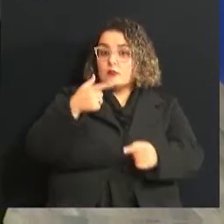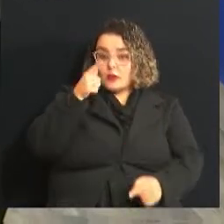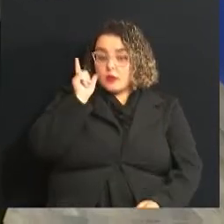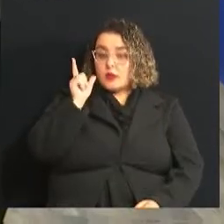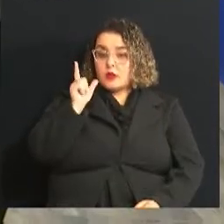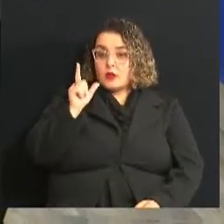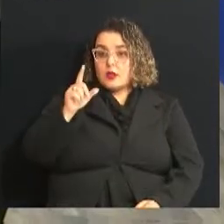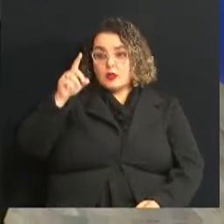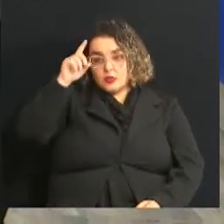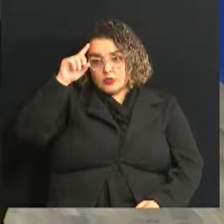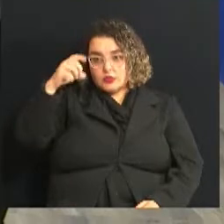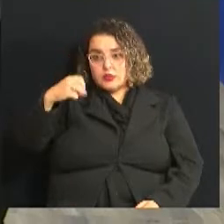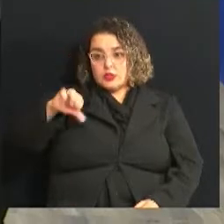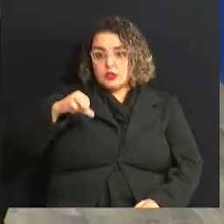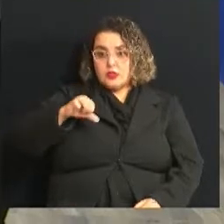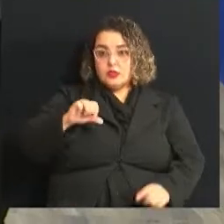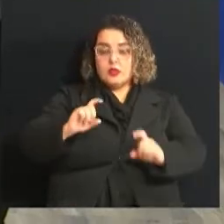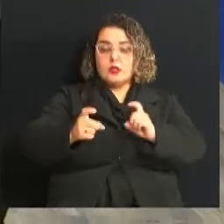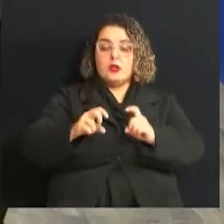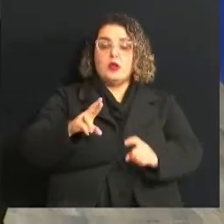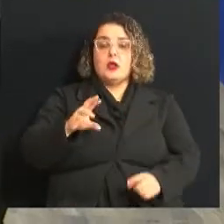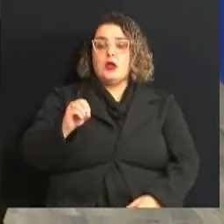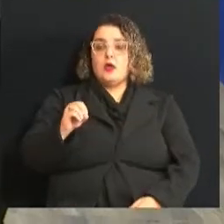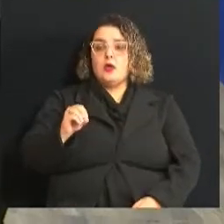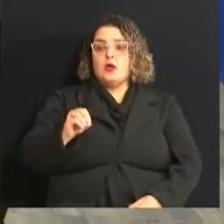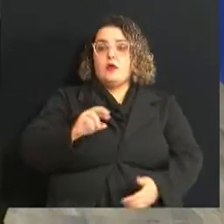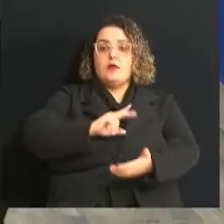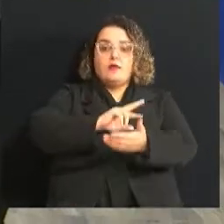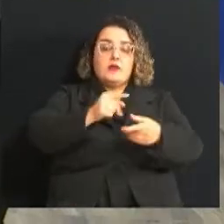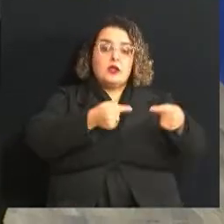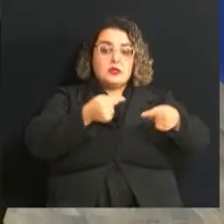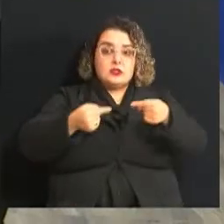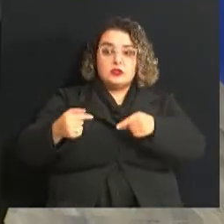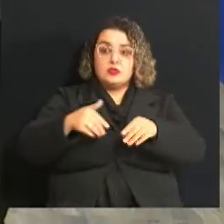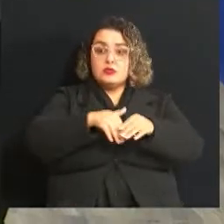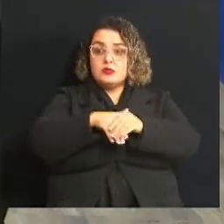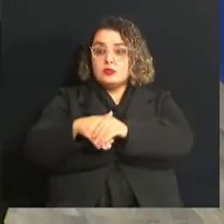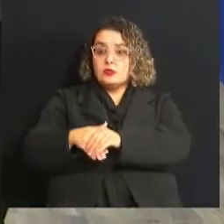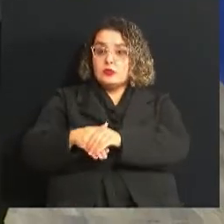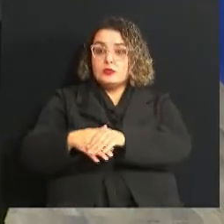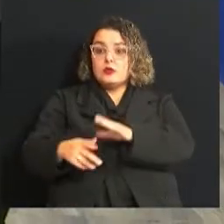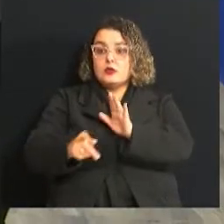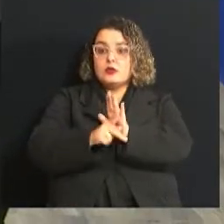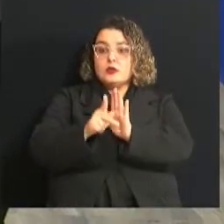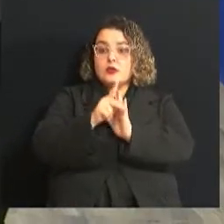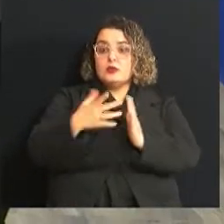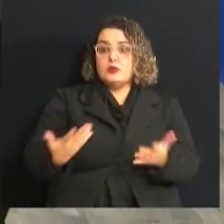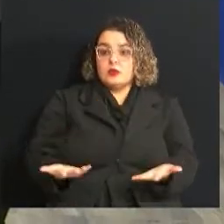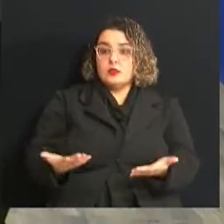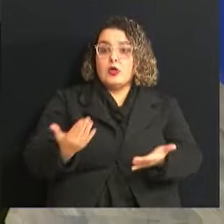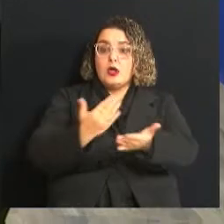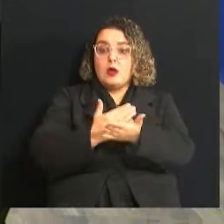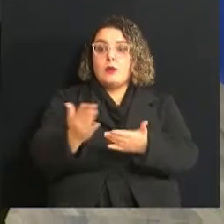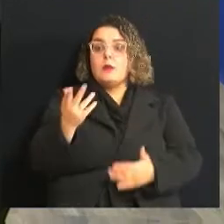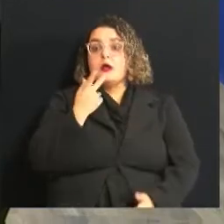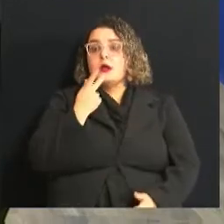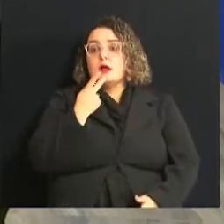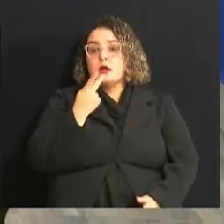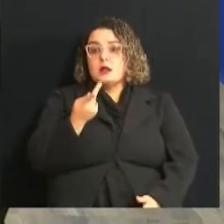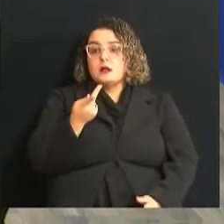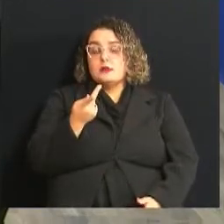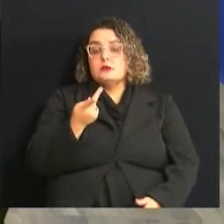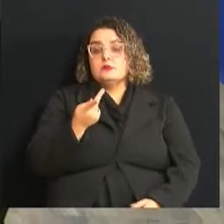dia da 9ª reunião ordinária, com muitas discussões e votações sobre os projetos, e a gente já começa falando sobre